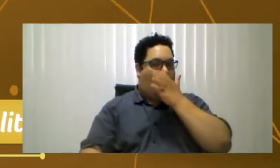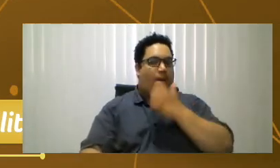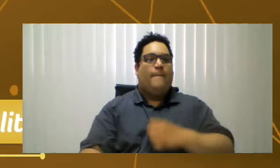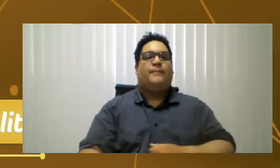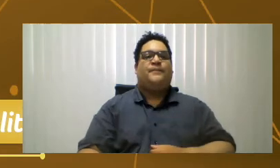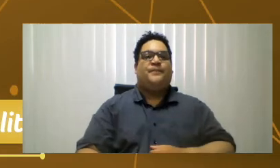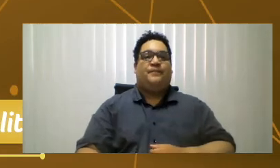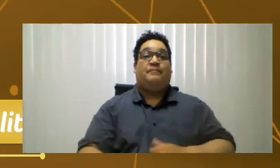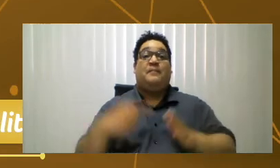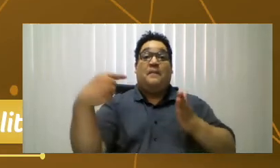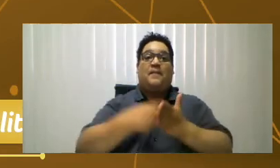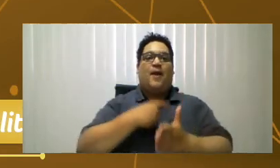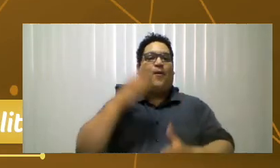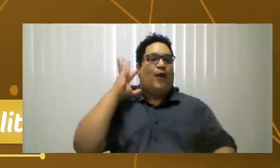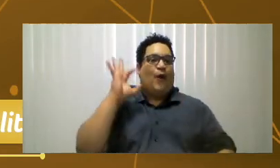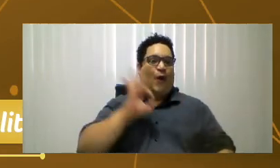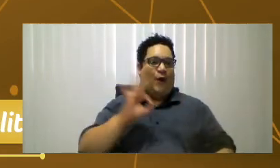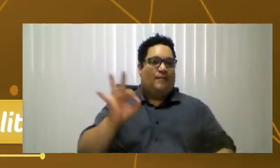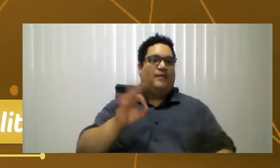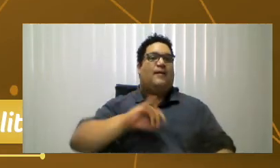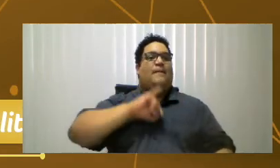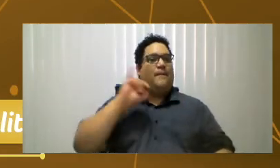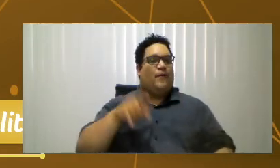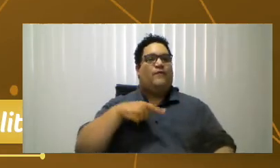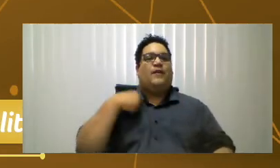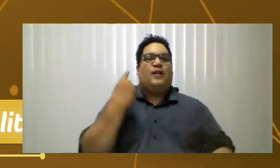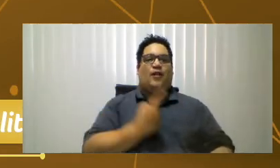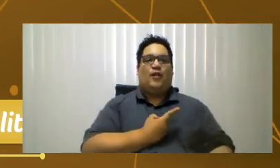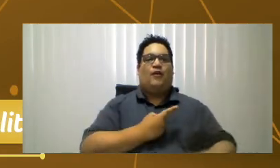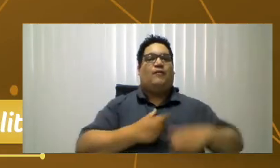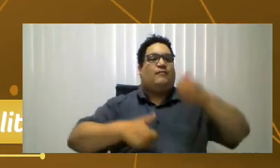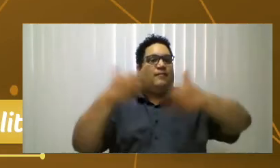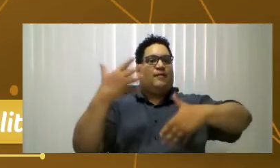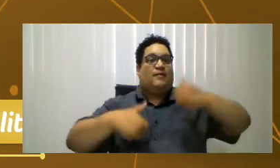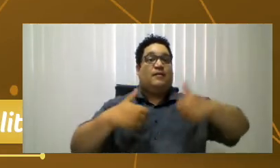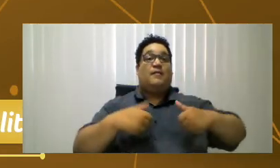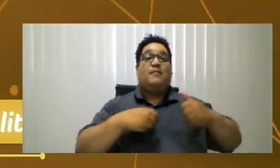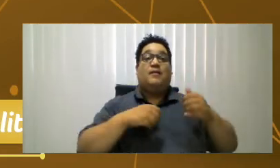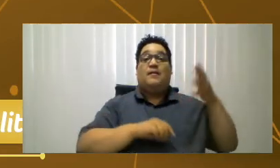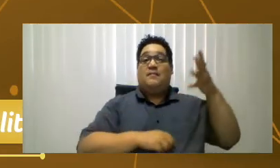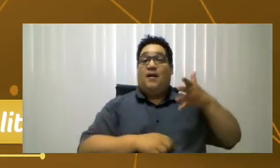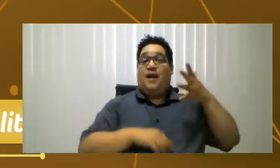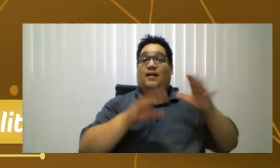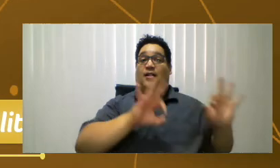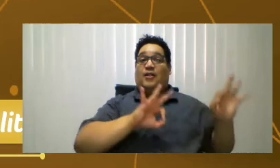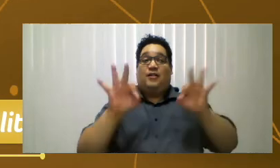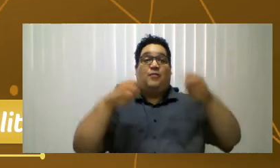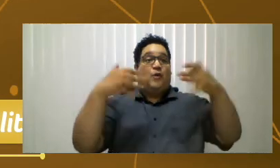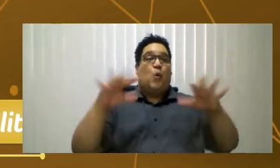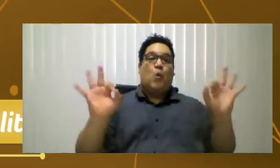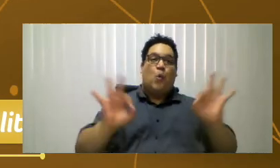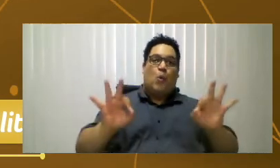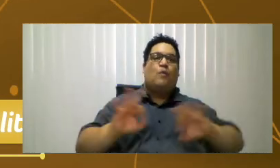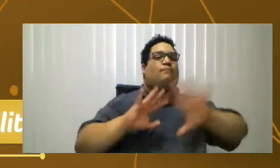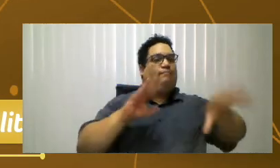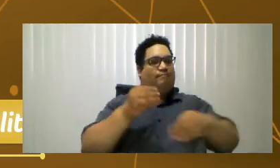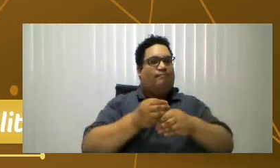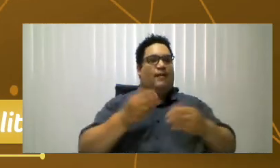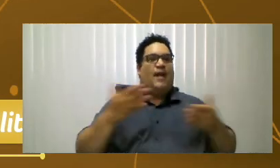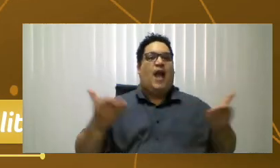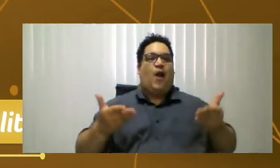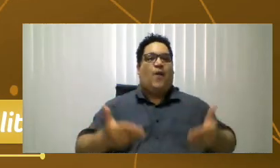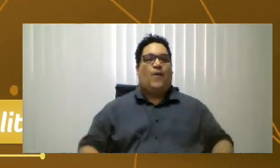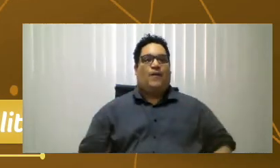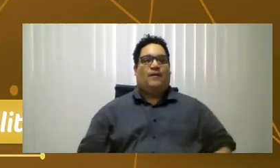Agradeço, excelente pergunta, que nos dá a oportunidade do que a gente não falou na apresentação, poder esclarecer agora. Como eu disse, a